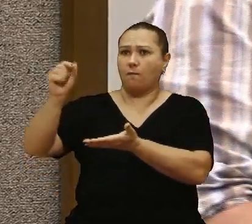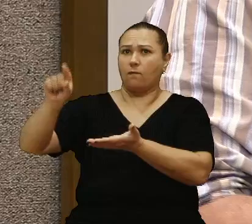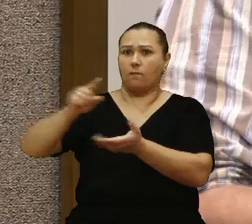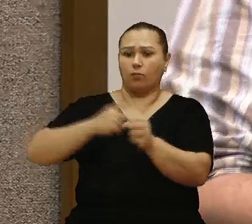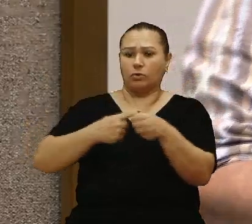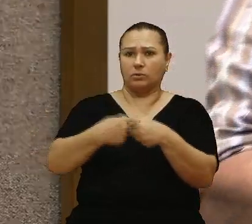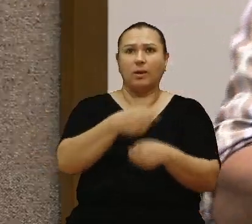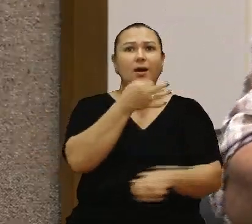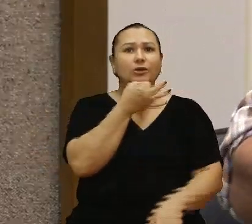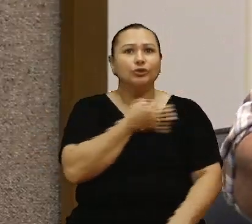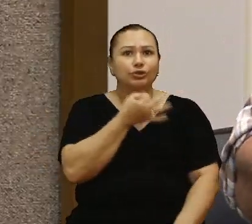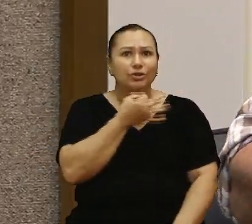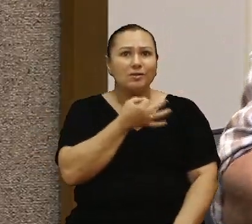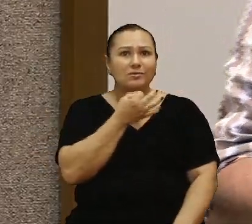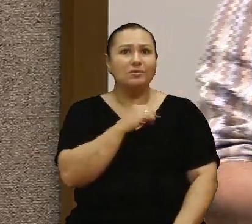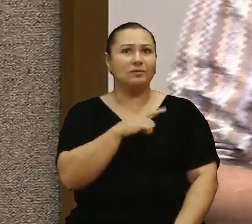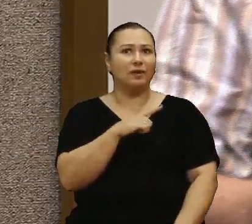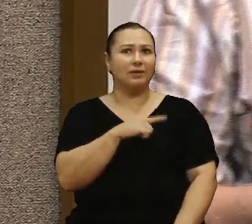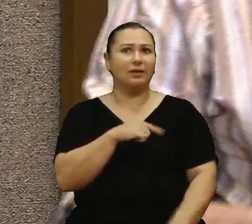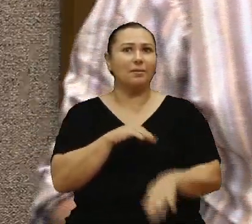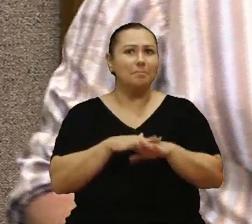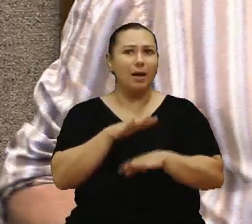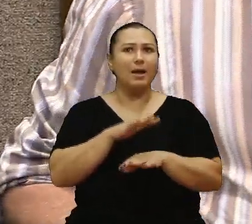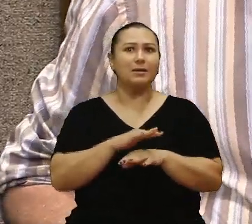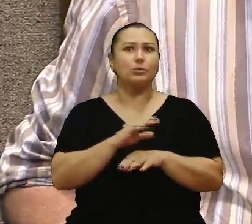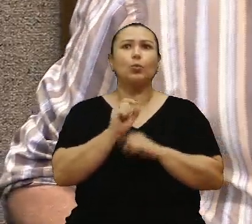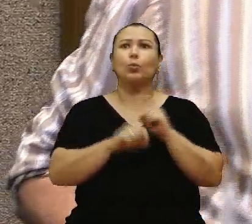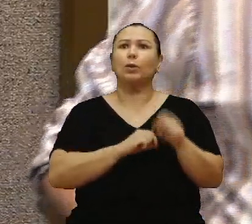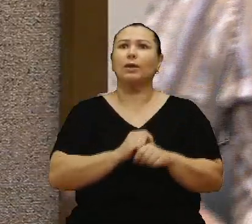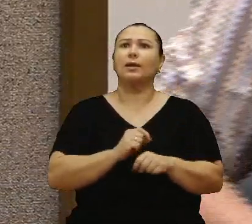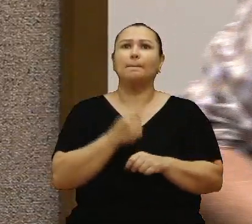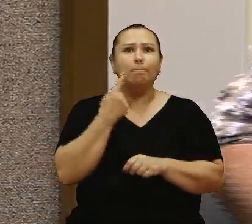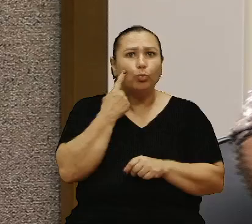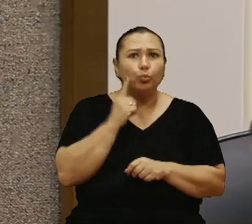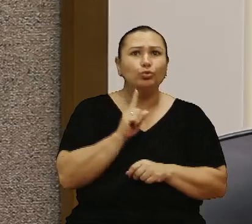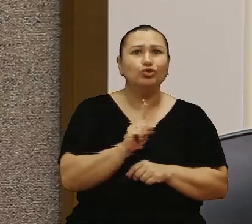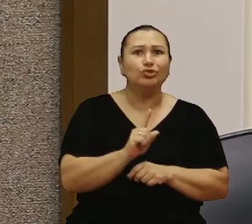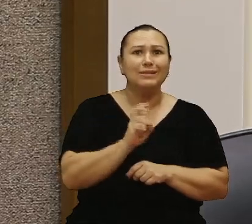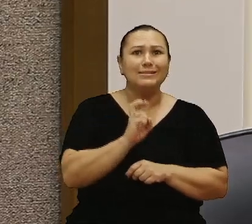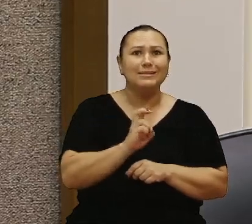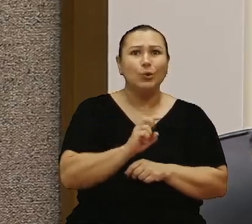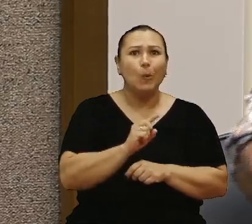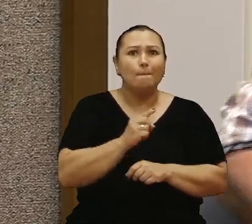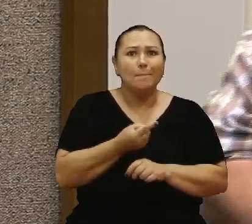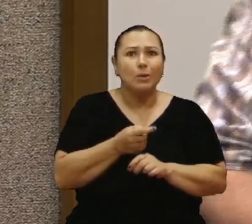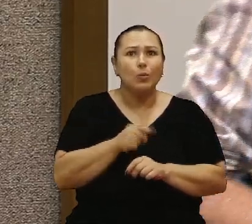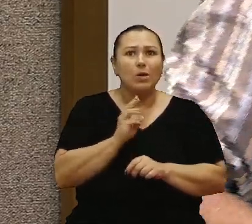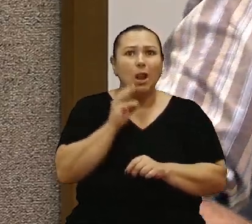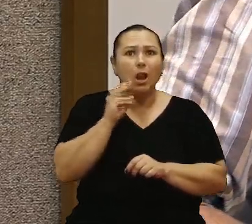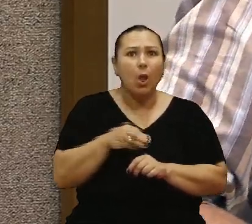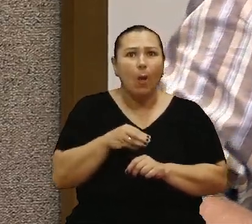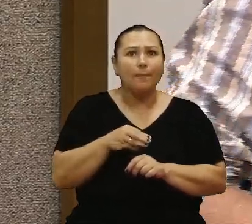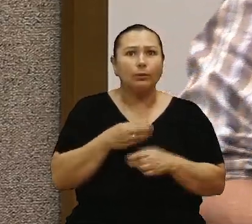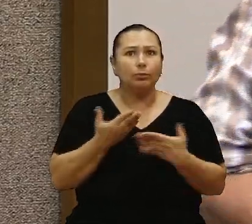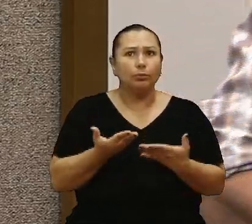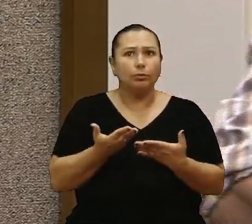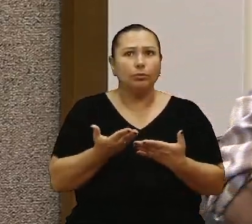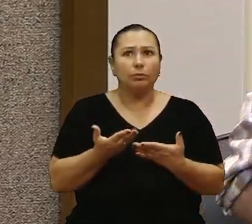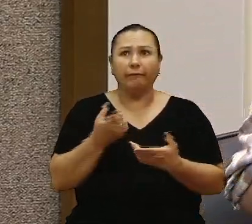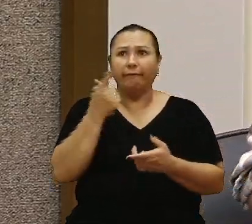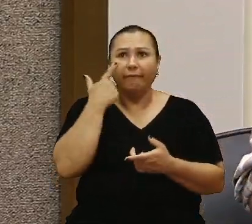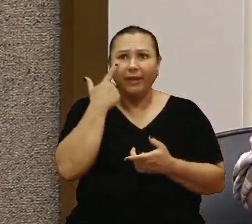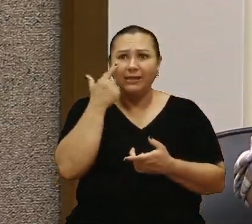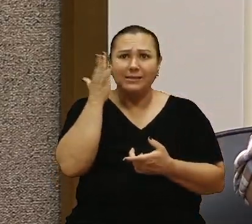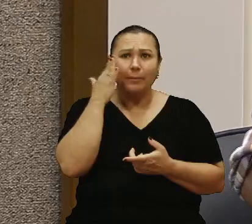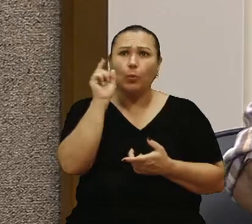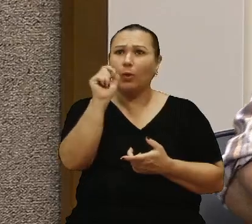nós teremos mais 5.000 quilômetros por dia. Você sabe quanto significa isso? E a São Paulo, 2 vezes ainda